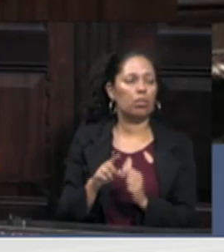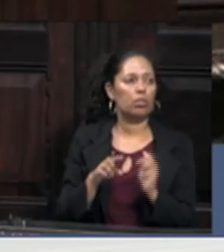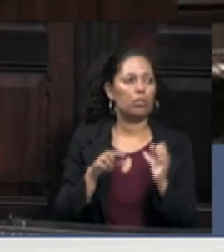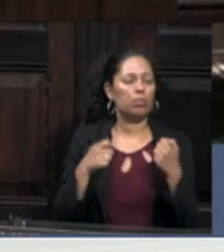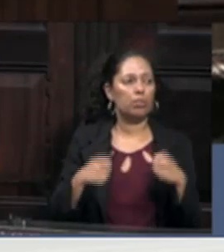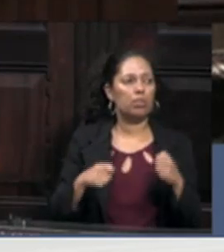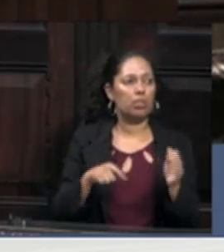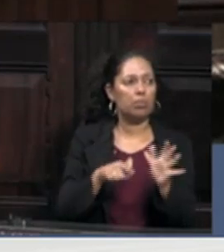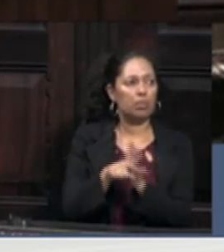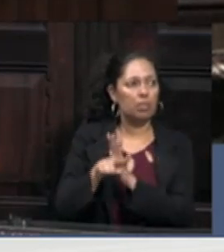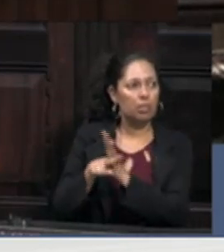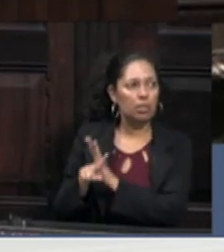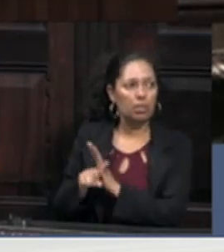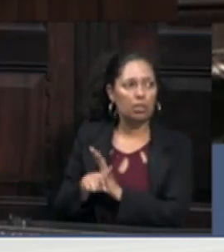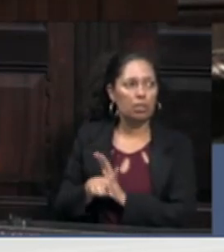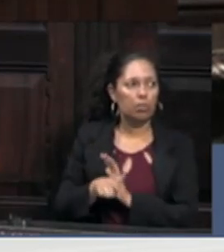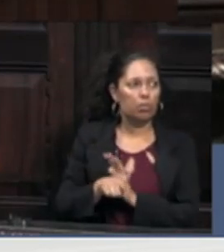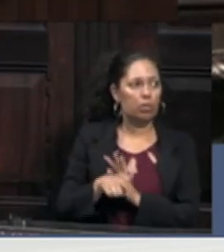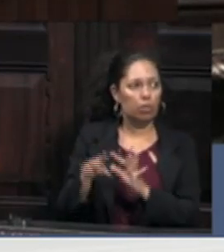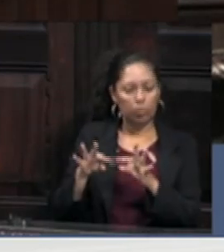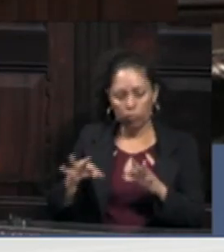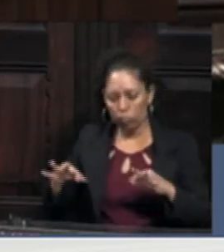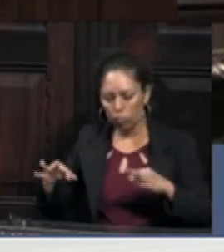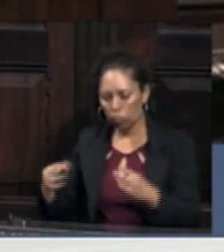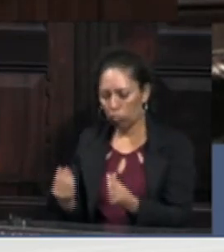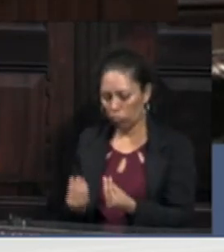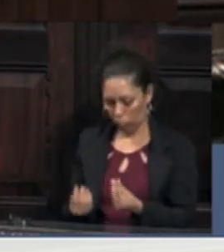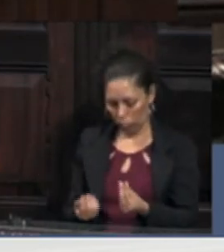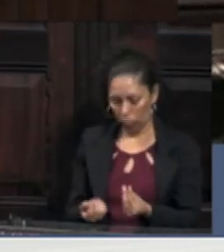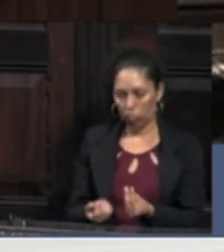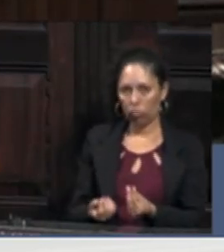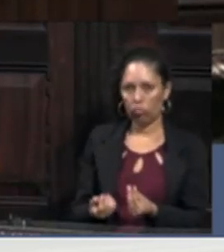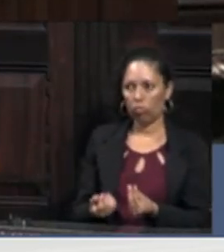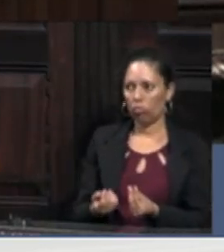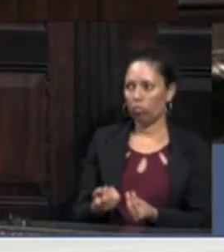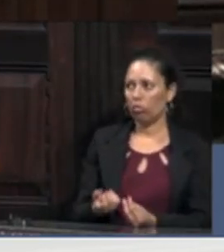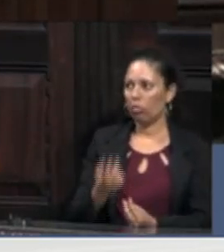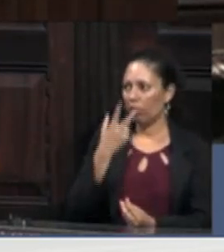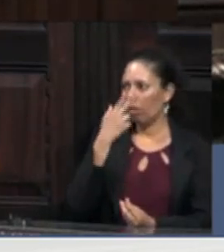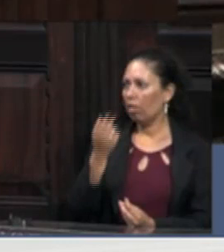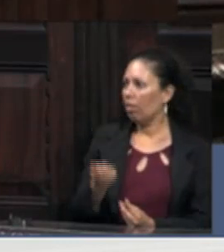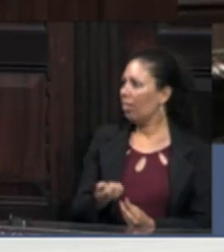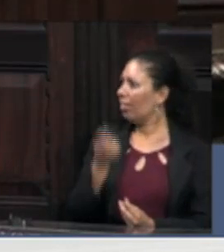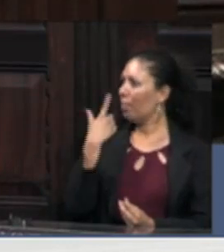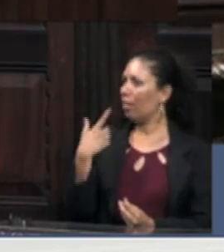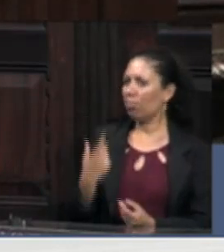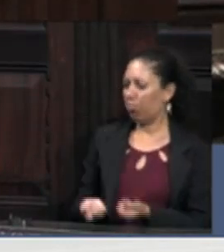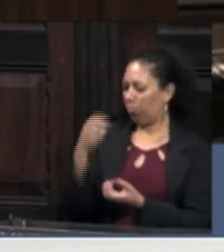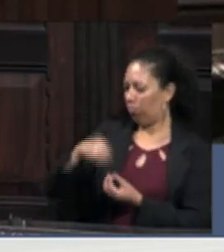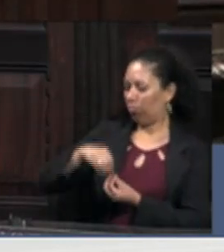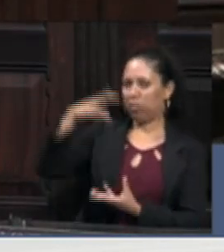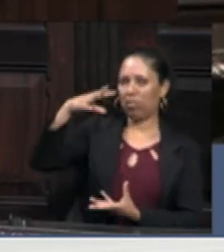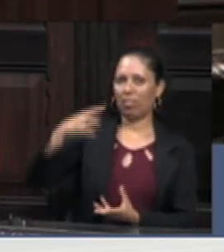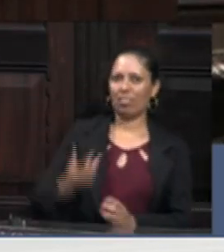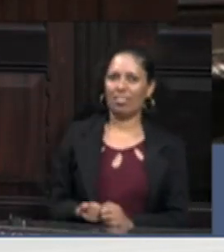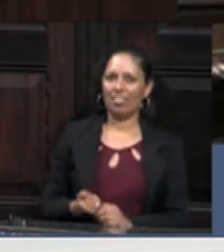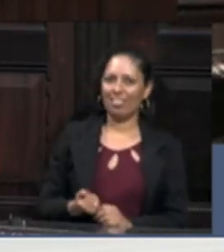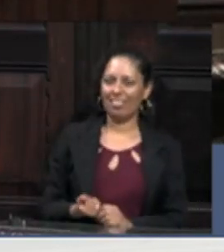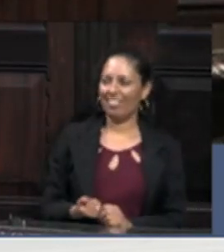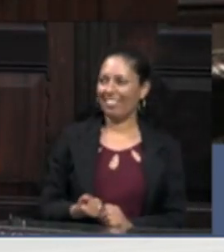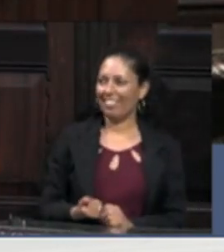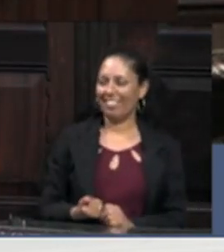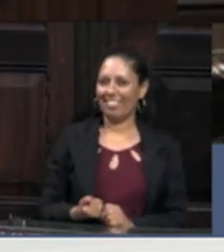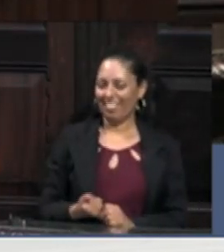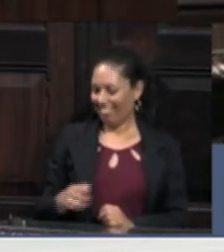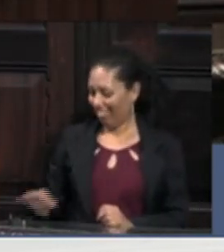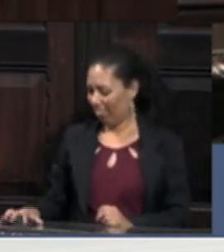interrogação, eles estão todos contidos tanto na peça orçamentária, na LOA, como no PPA, num projeto